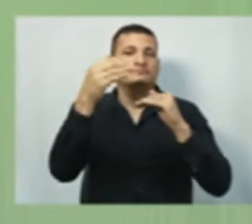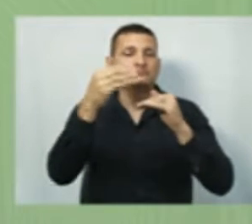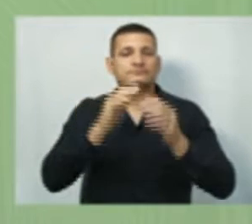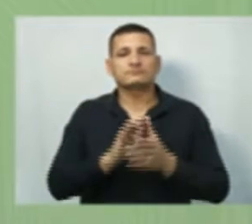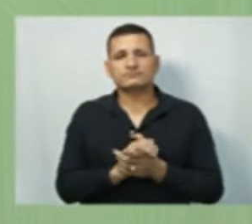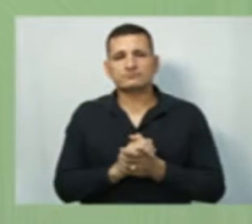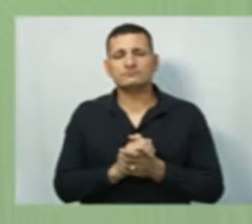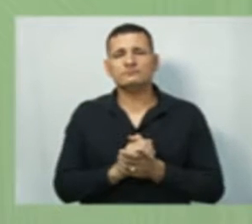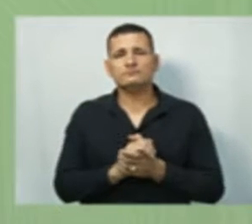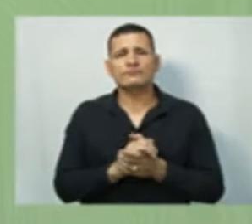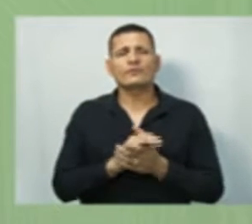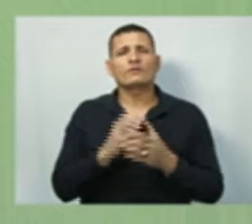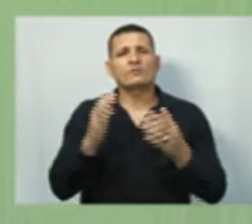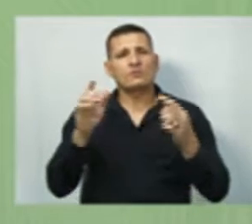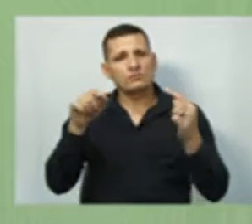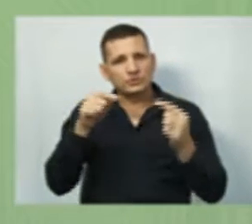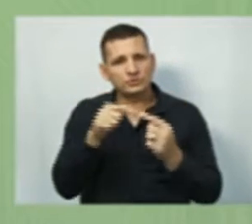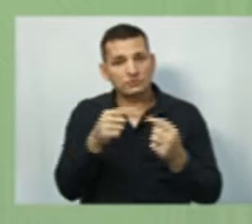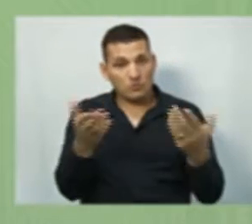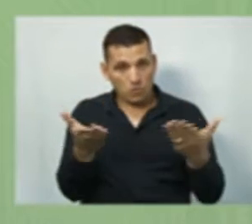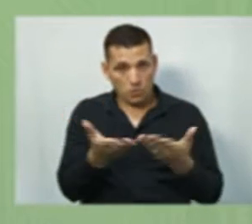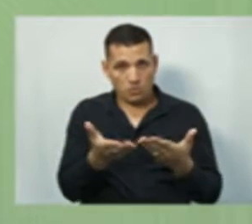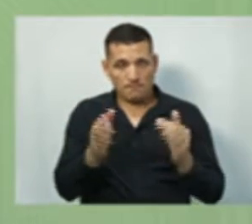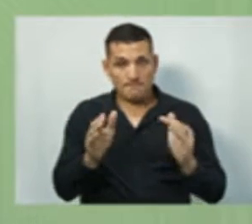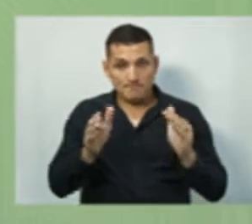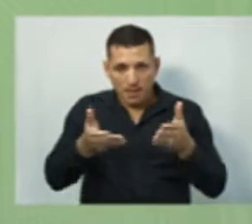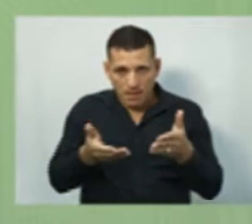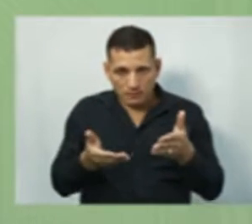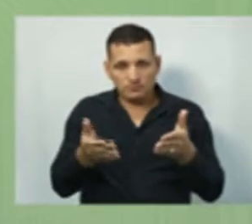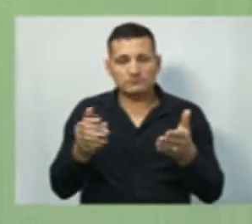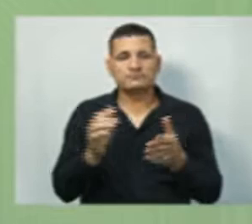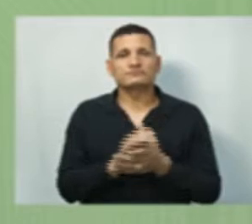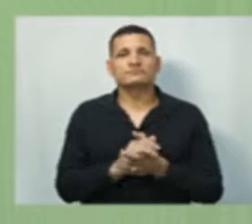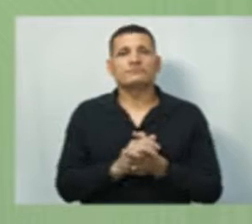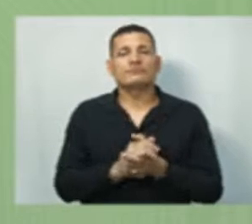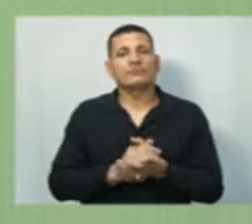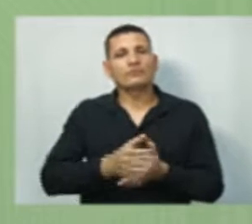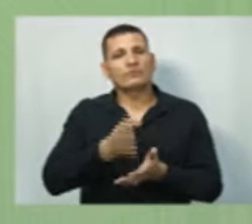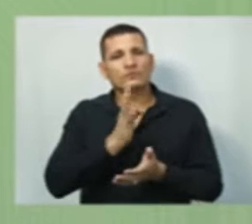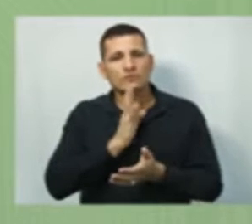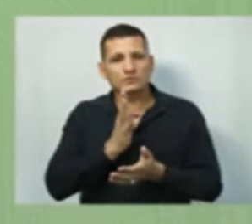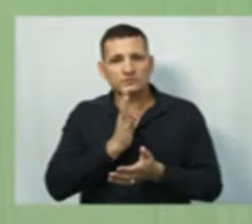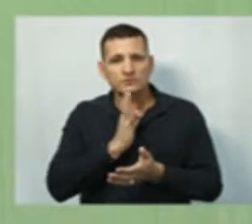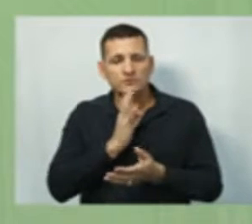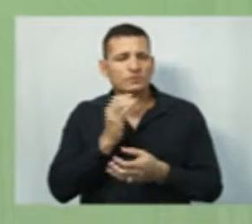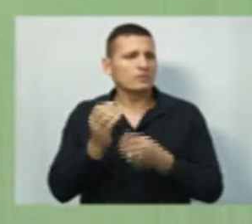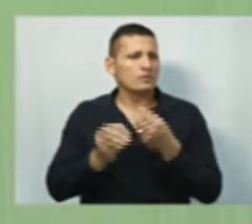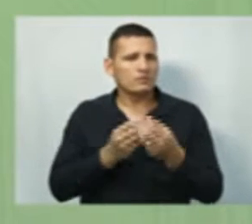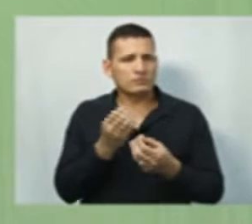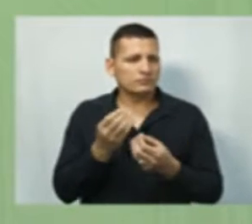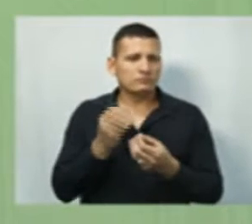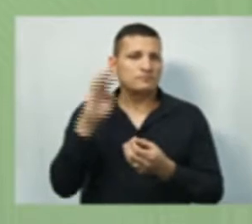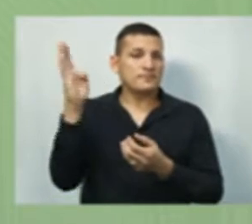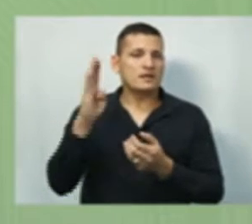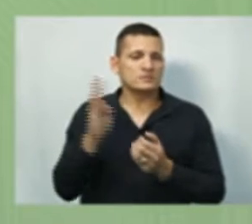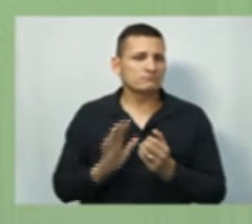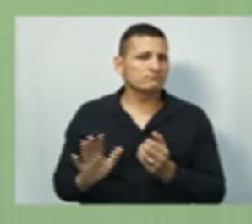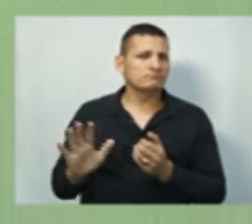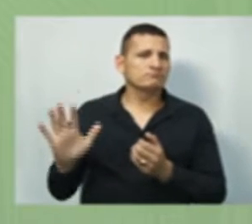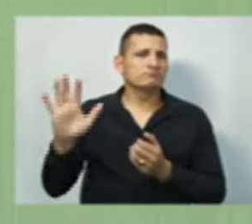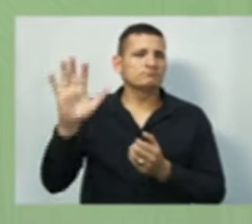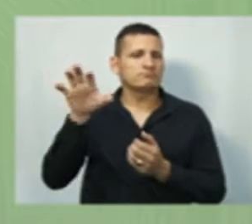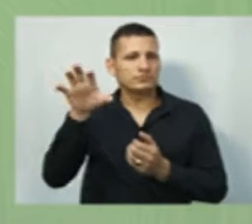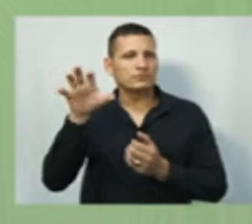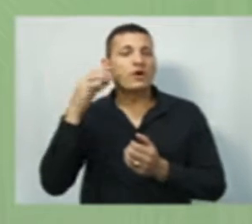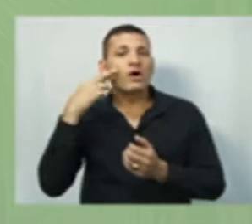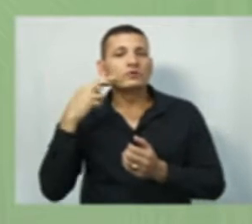Especificamente, como objetivo específico da aula de hoje, nós vamos tratar de conhecer um pouco sobre o cenário econômico regional do estado de